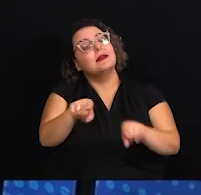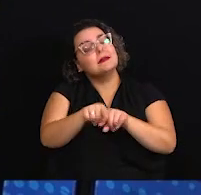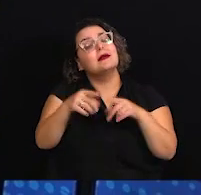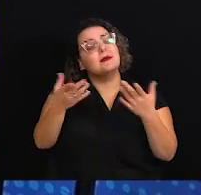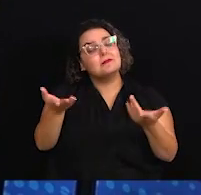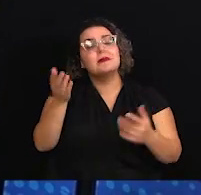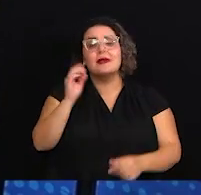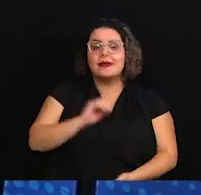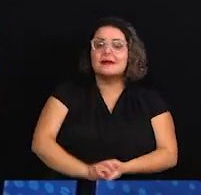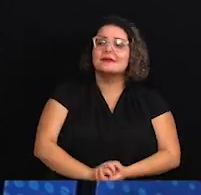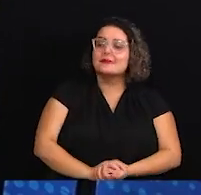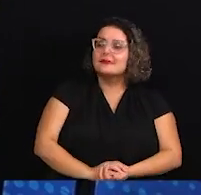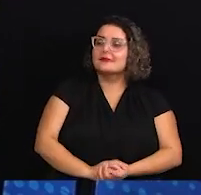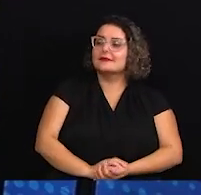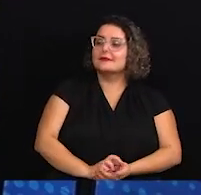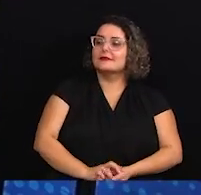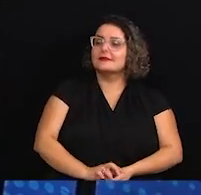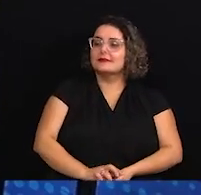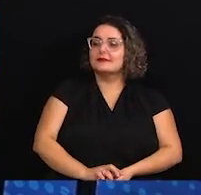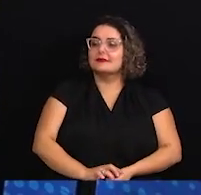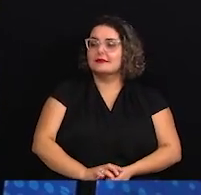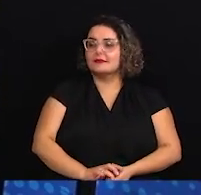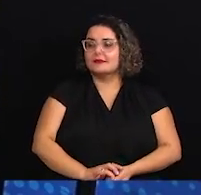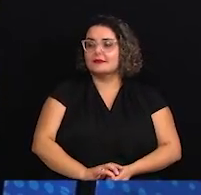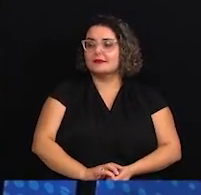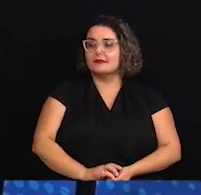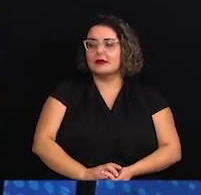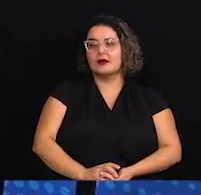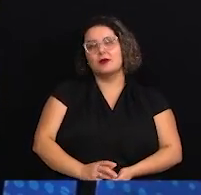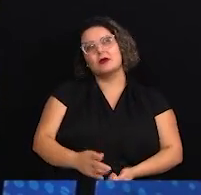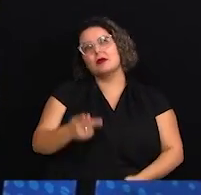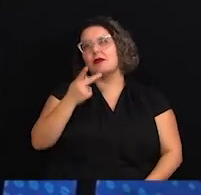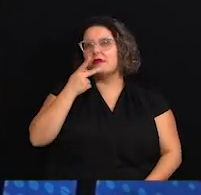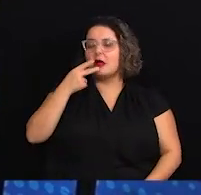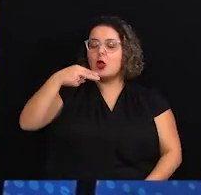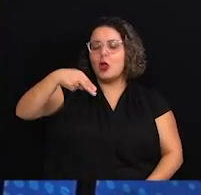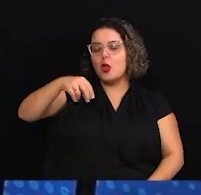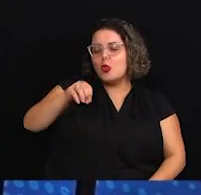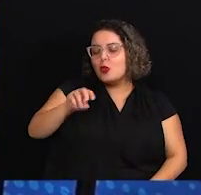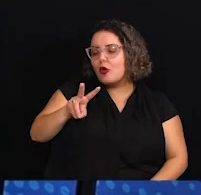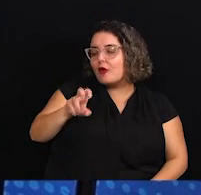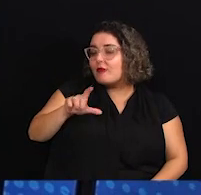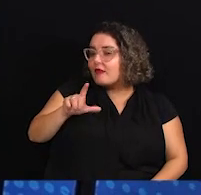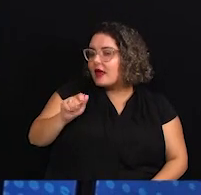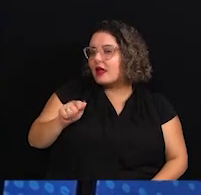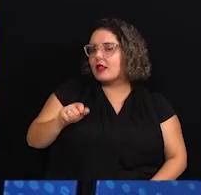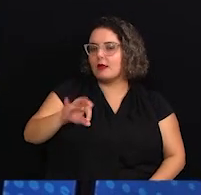tá? Só que ele é o que eu chamo de novela, né, policial.